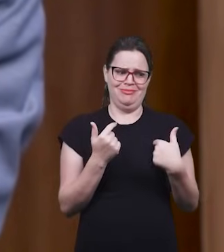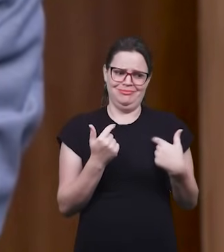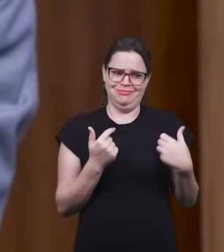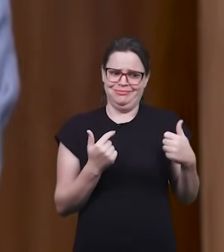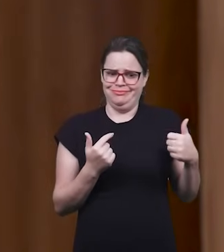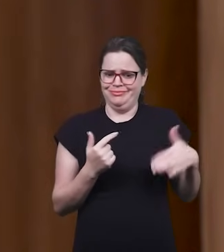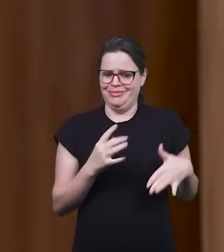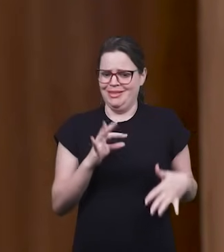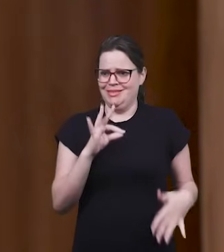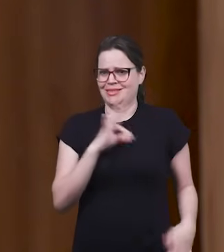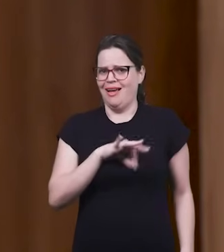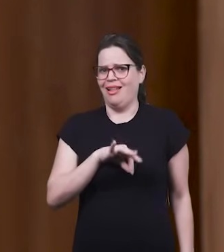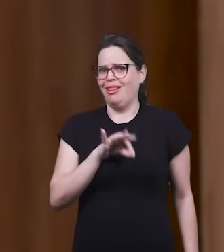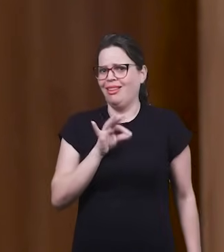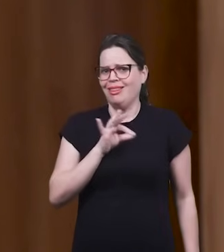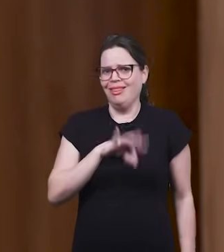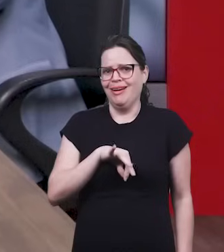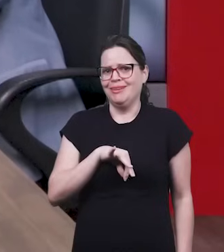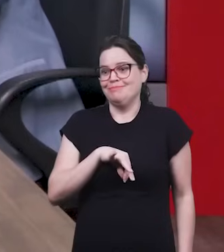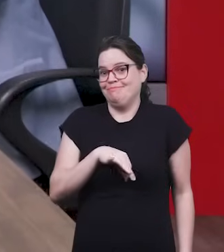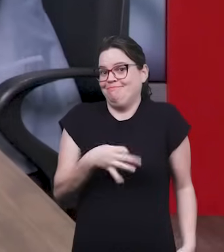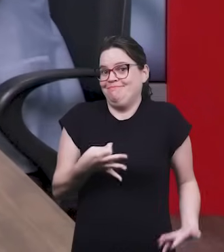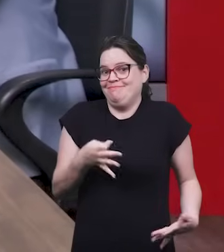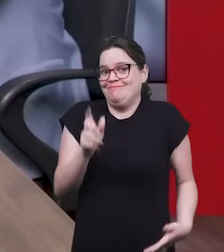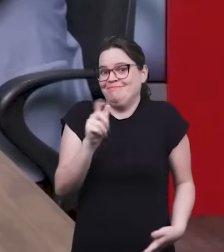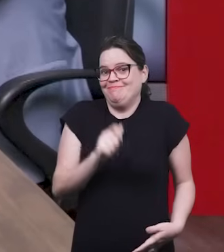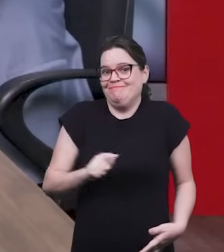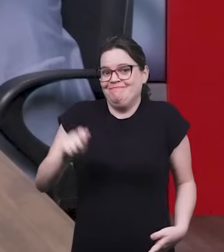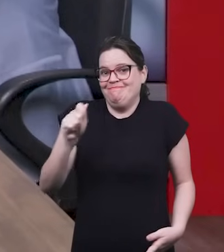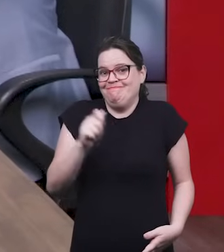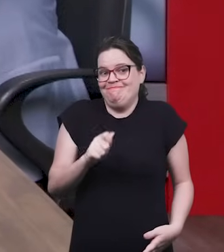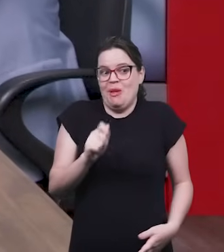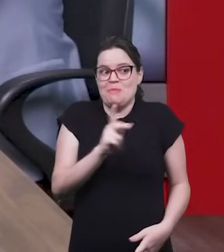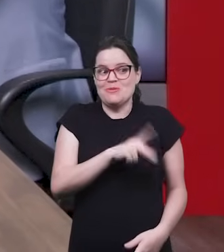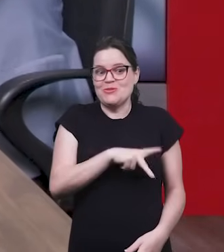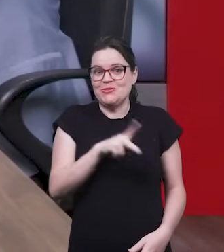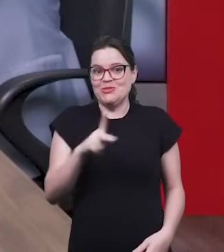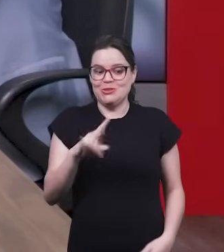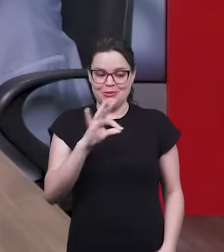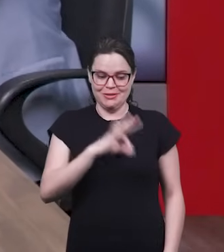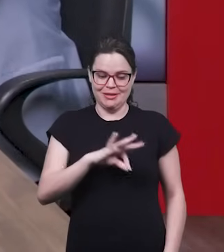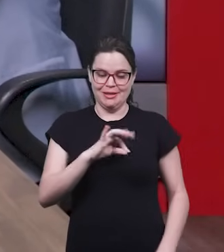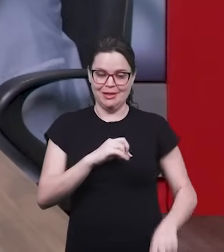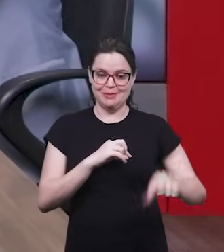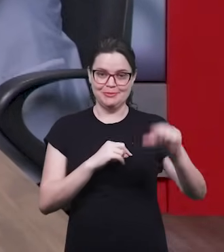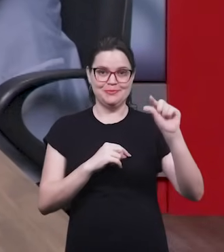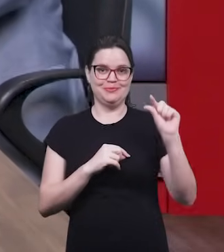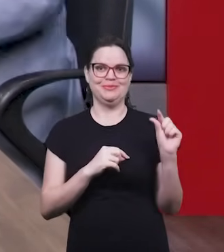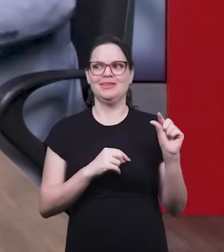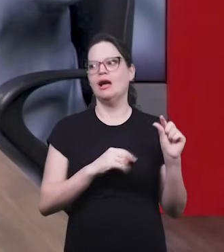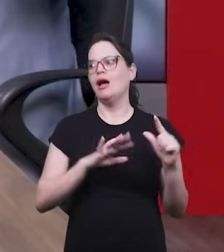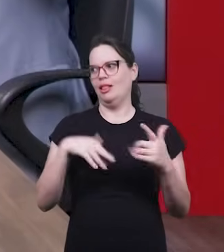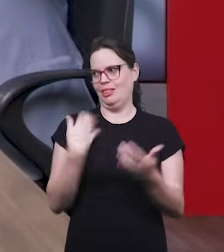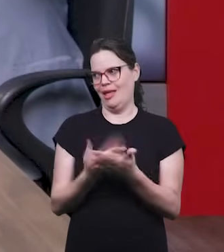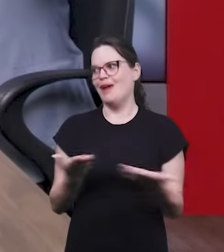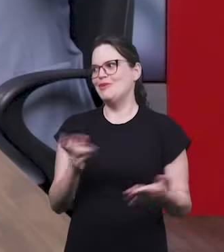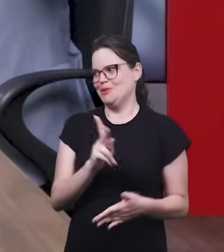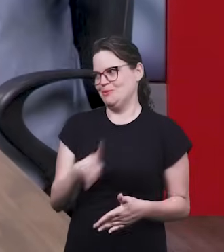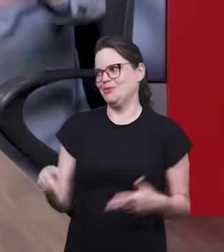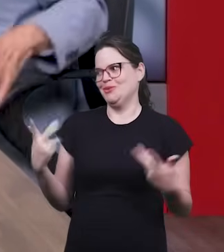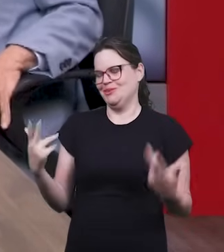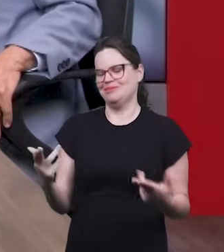de... Eu estava na associação. A vida do professor continua difícil. Continua mesmo. Eu estava